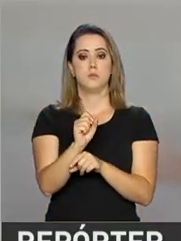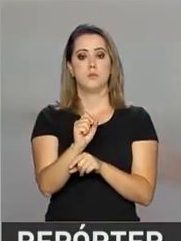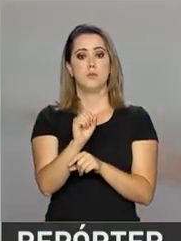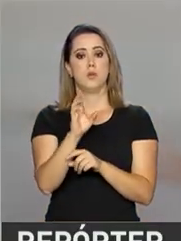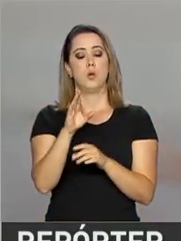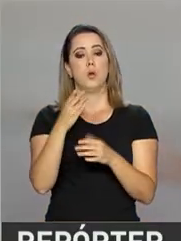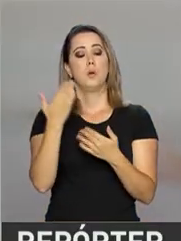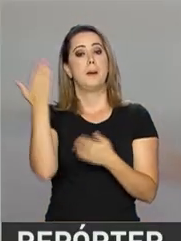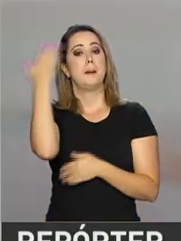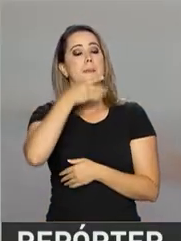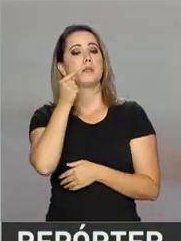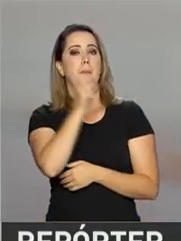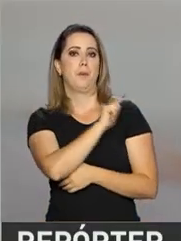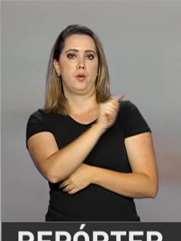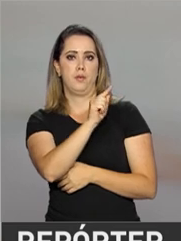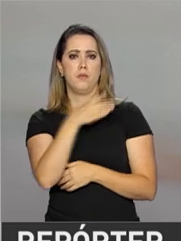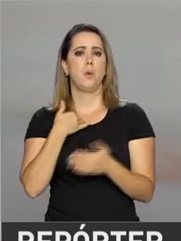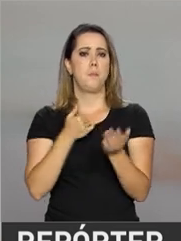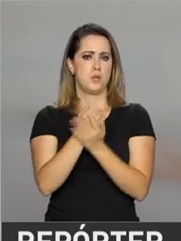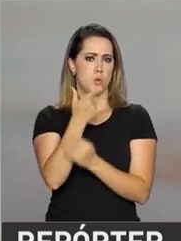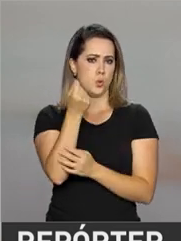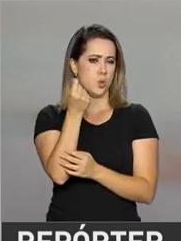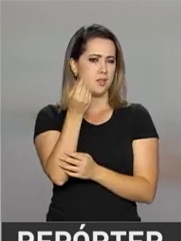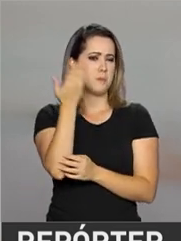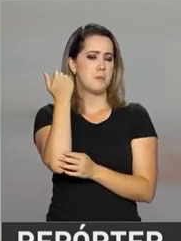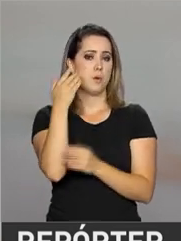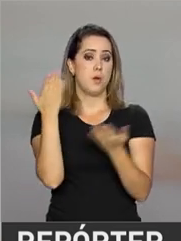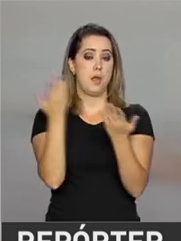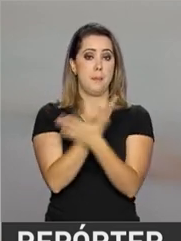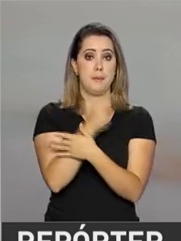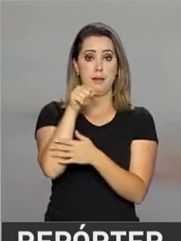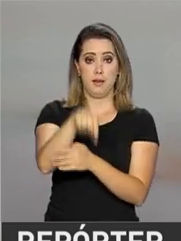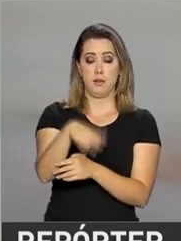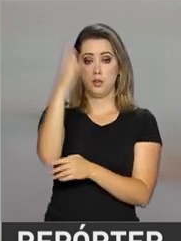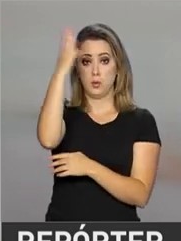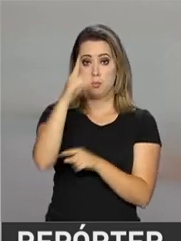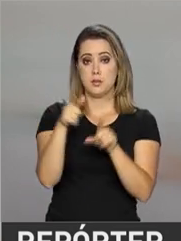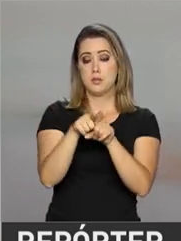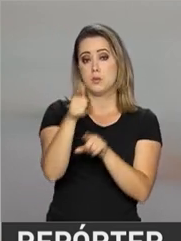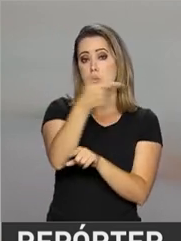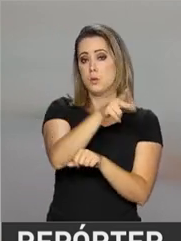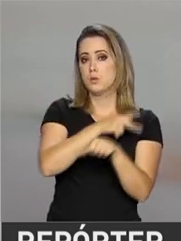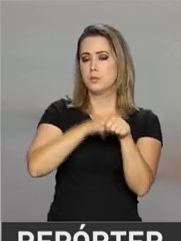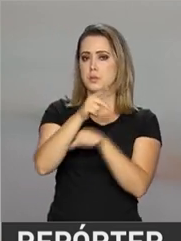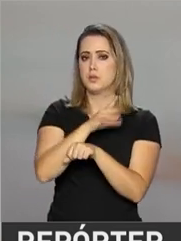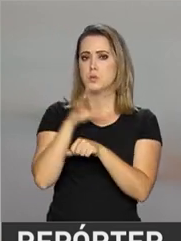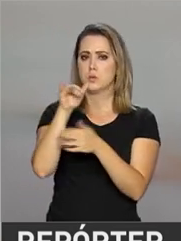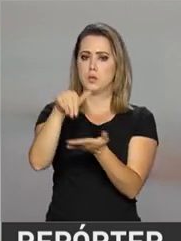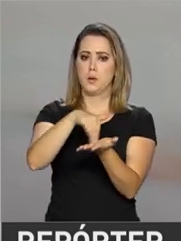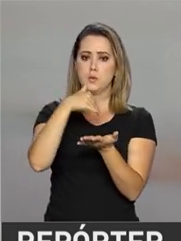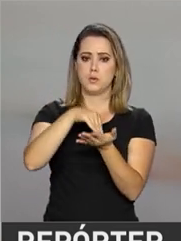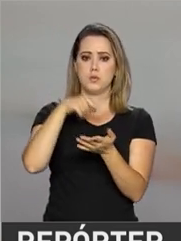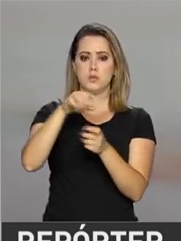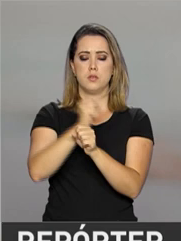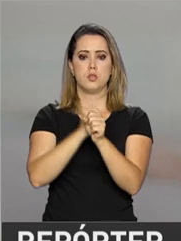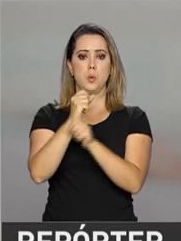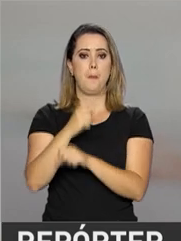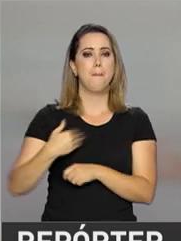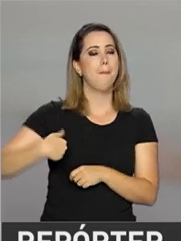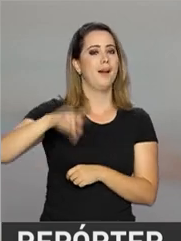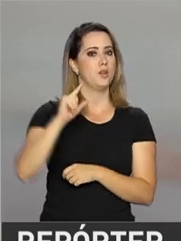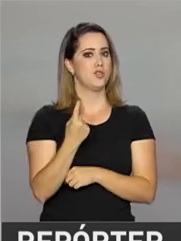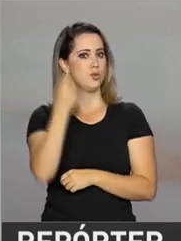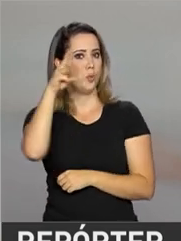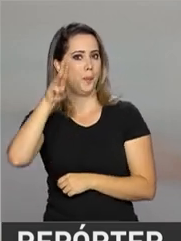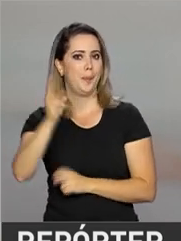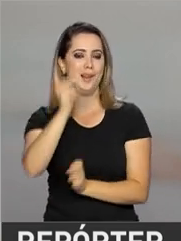existe desde o ano 2000 e será aplicado no brasil e no exterior o total de inscritos neste ano foi mais de um milhão e